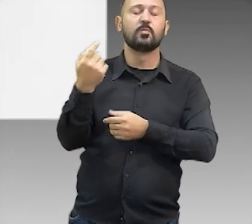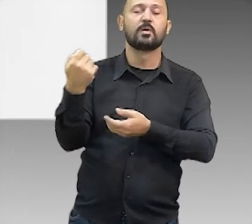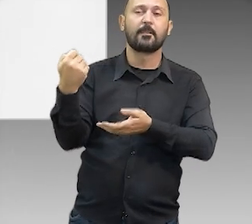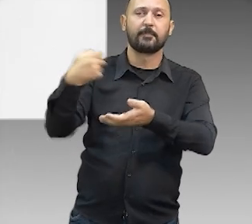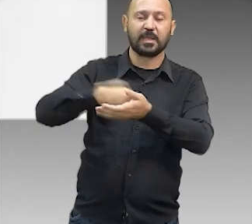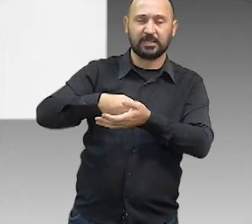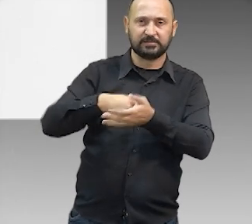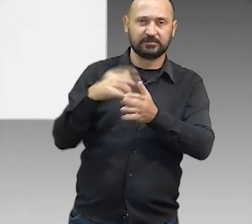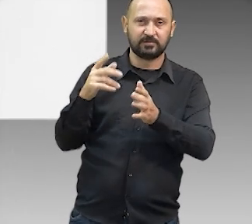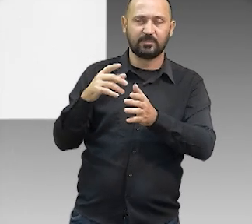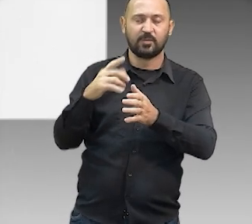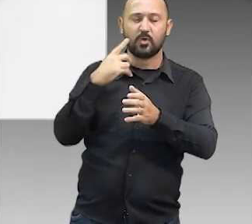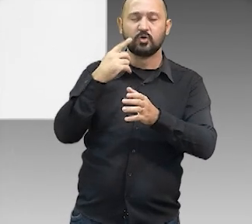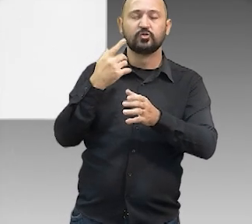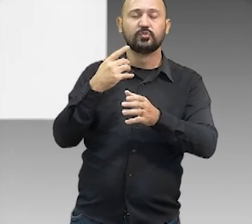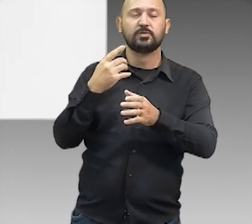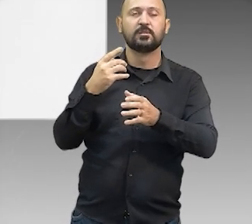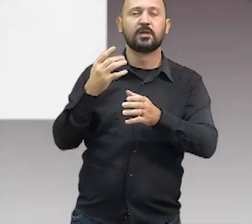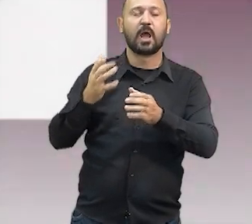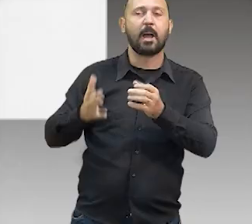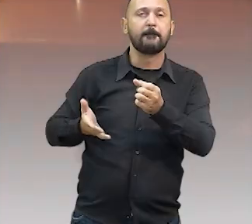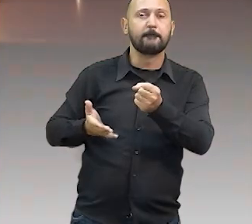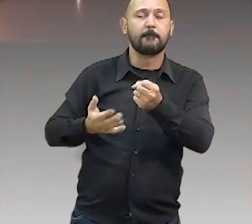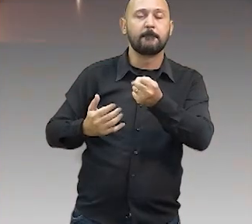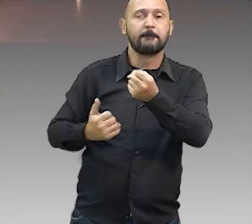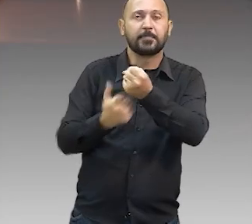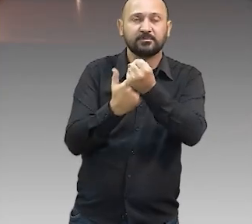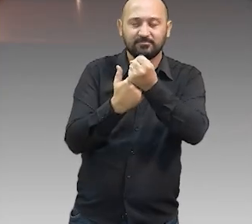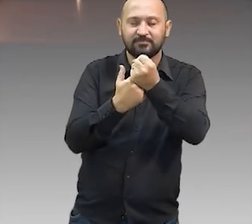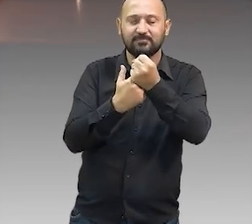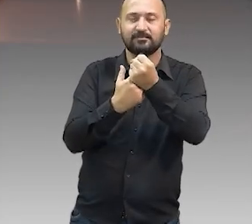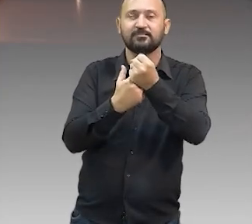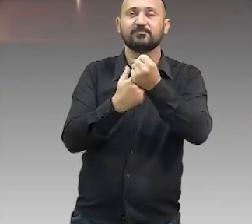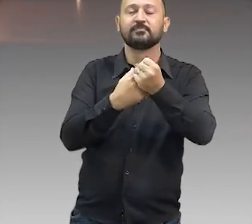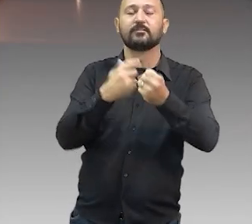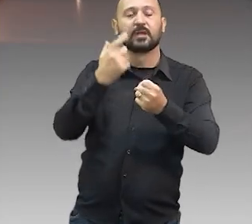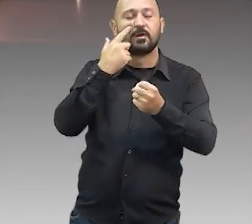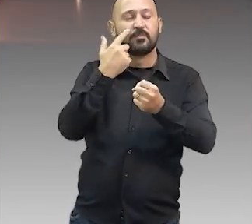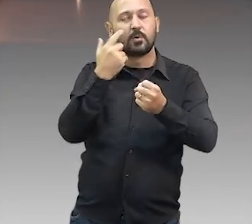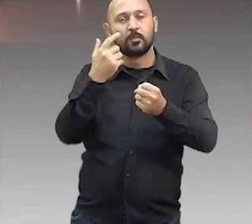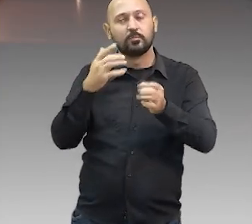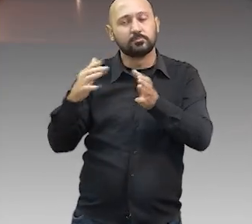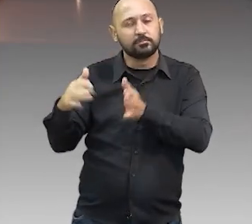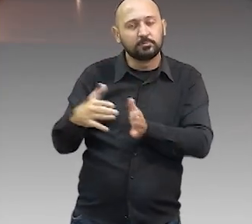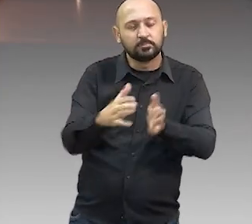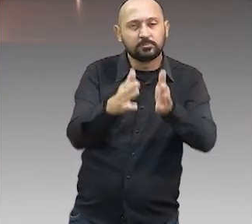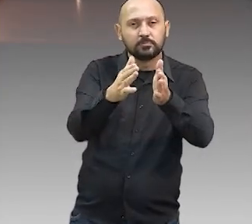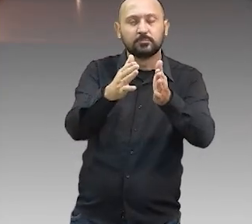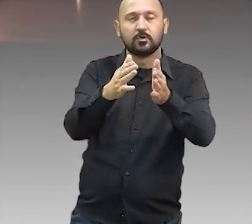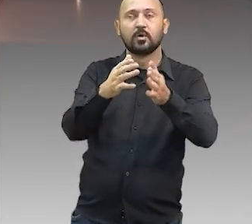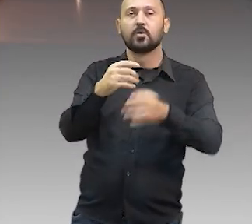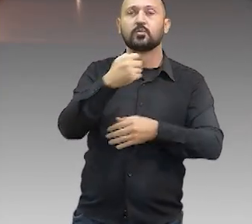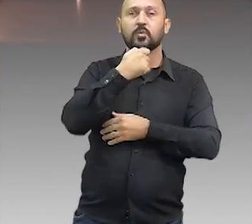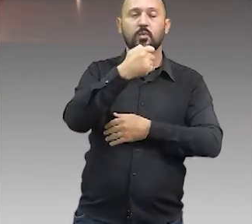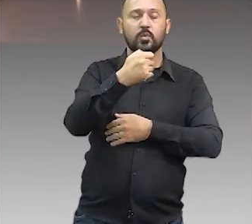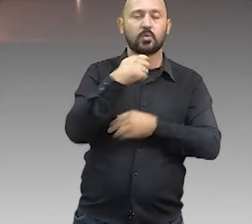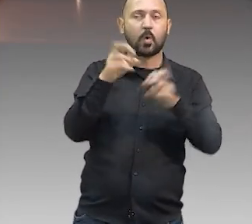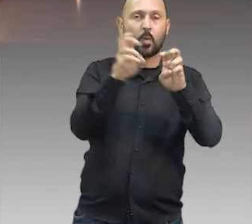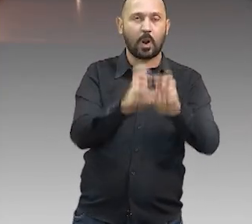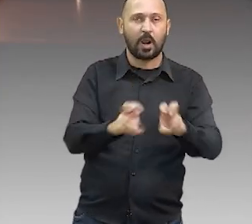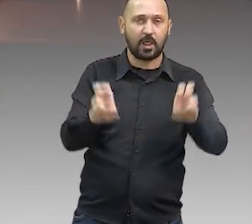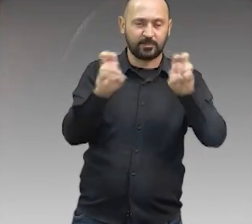provedor e ele viu ali um caminho do jornalismo